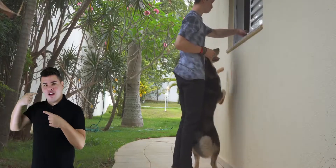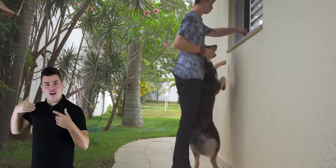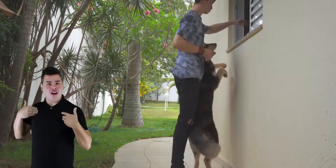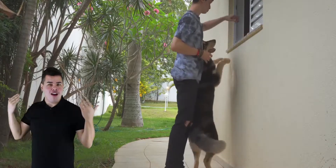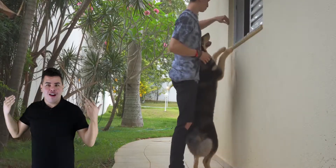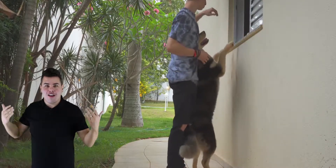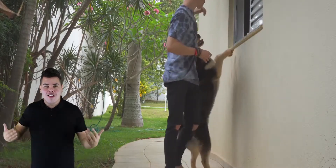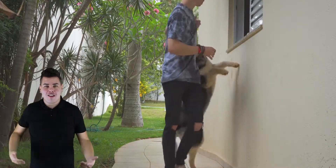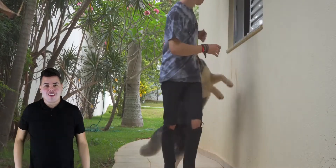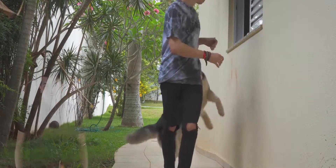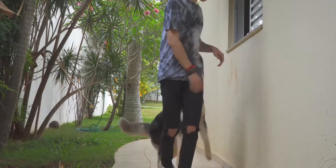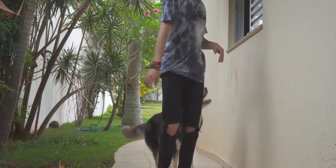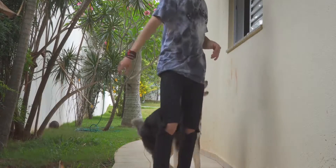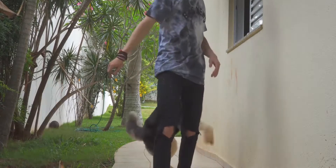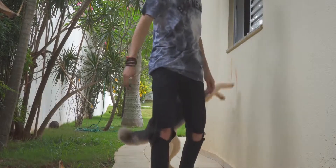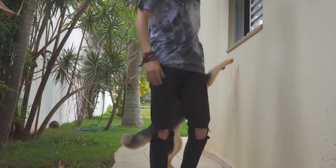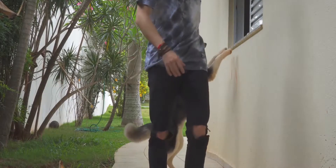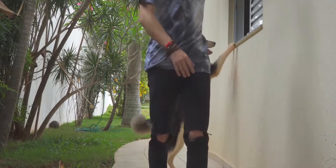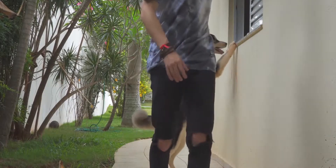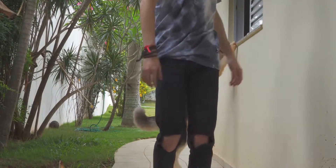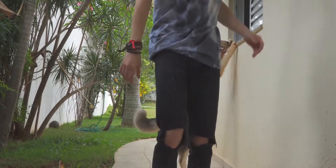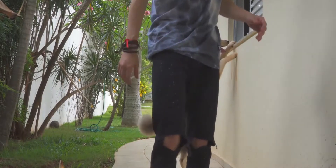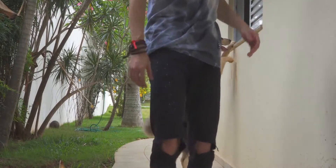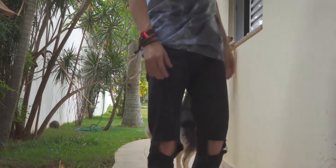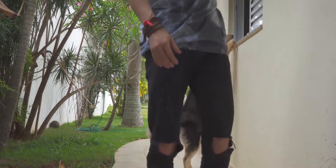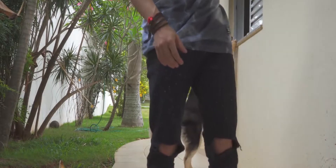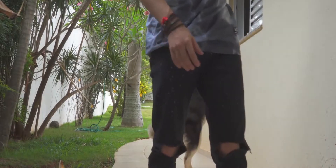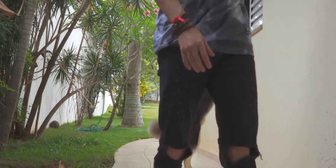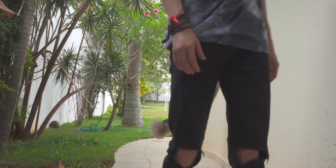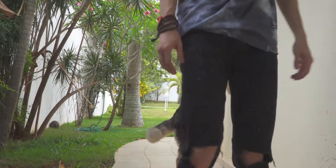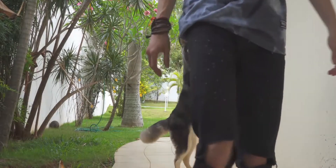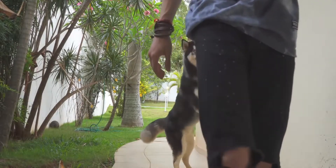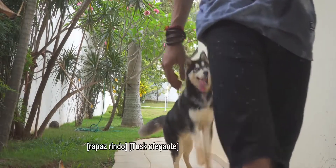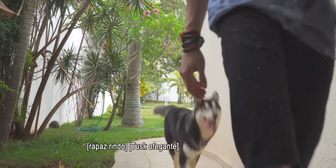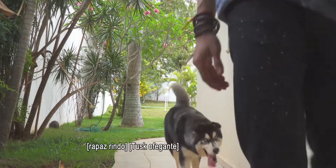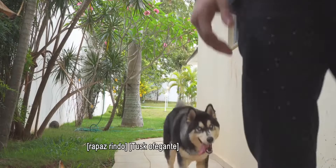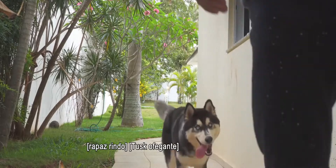latinha no parapeito da janela da casa. Tusk fica em pé no parapeito observando e Aruan se afasta.